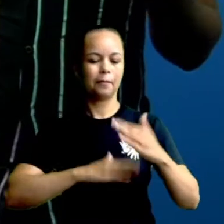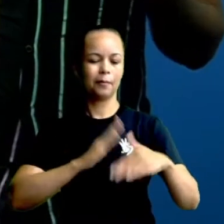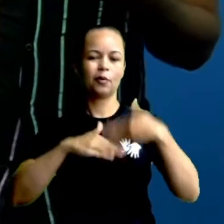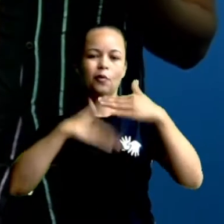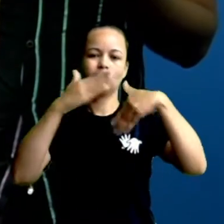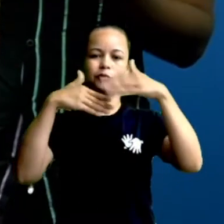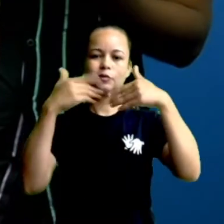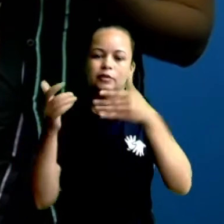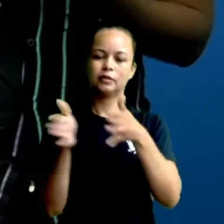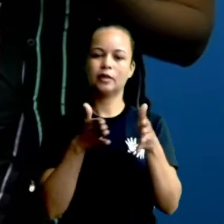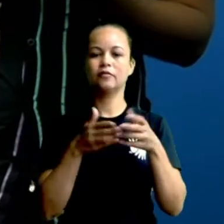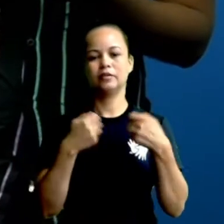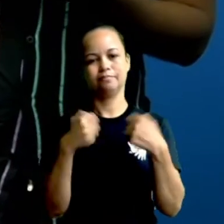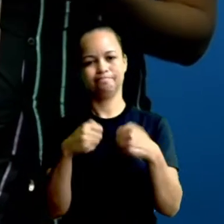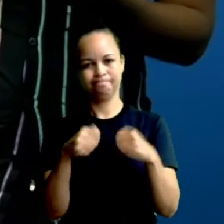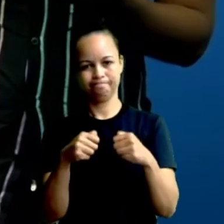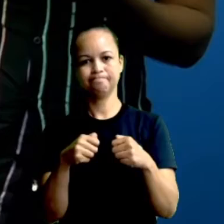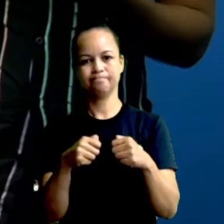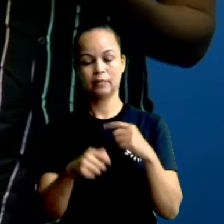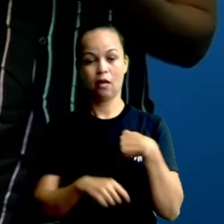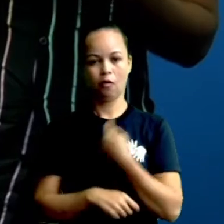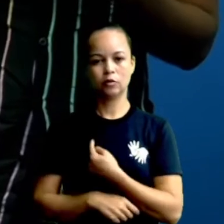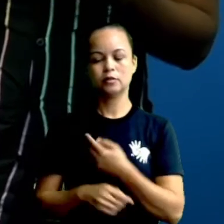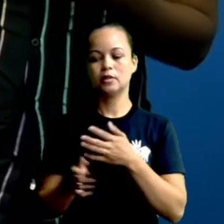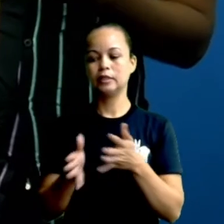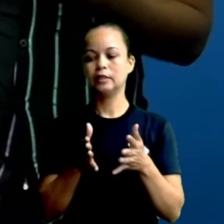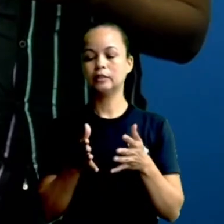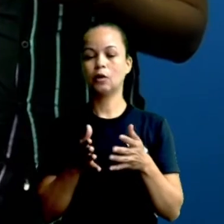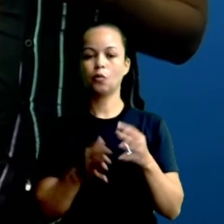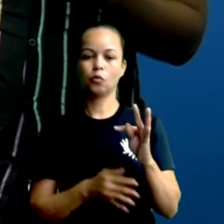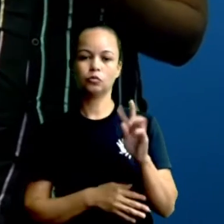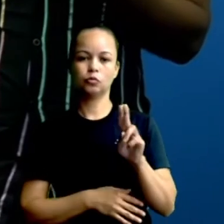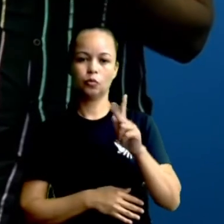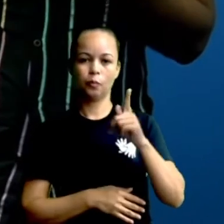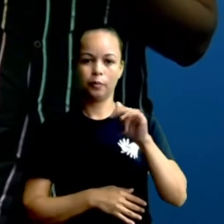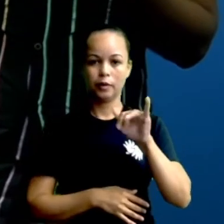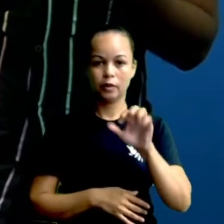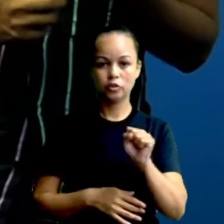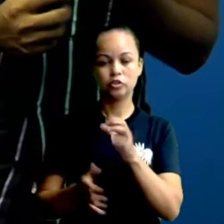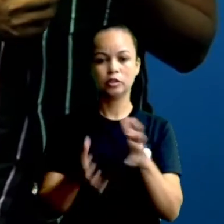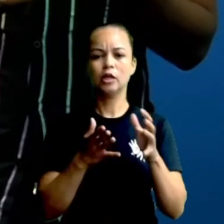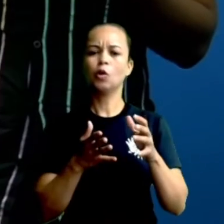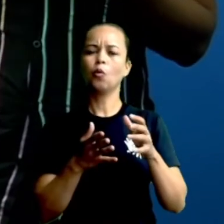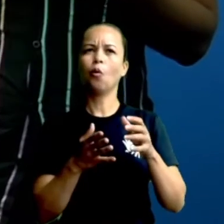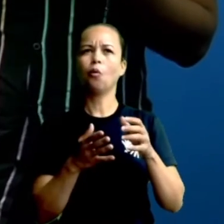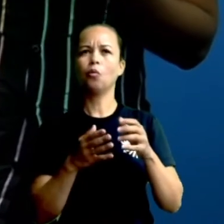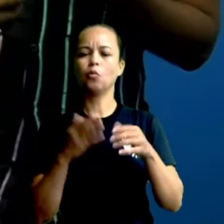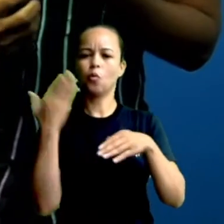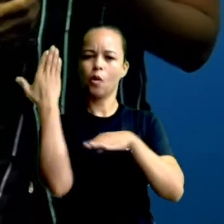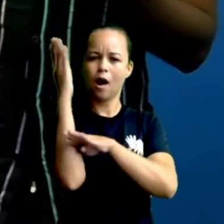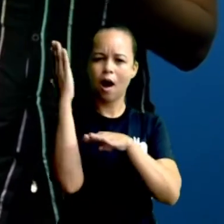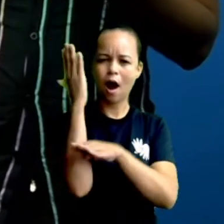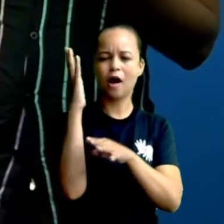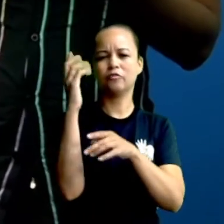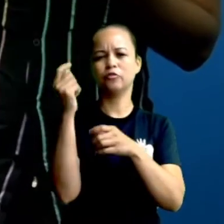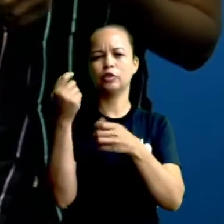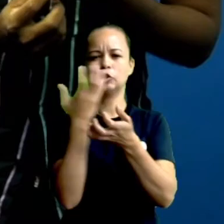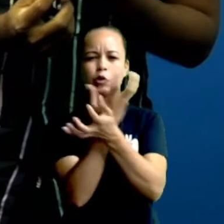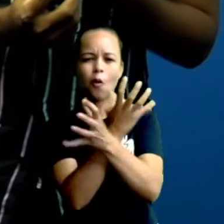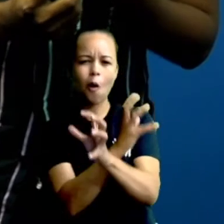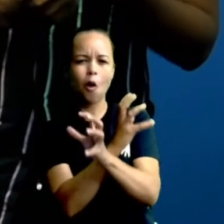produzir vai ser as nossas necessidades. E aí os tupis, com os elementos da natureza, com troncos de árvores, com